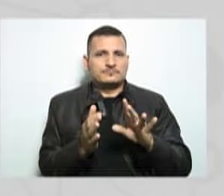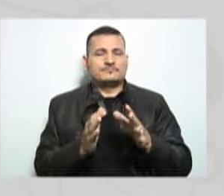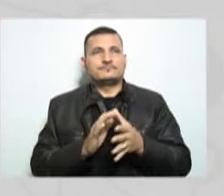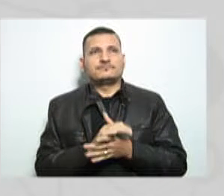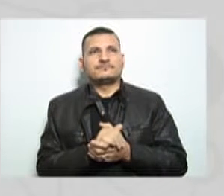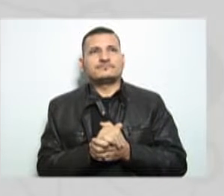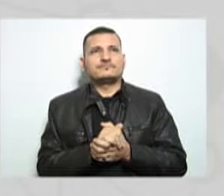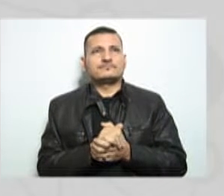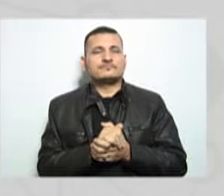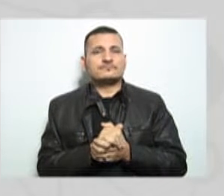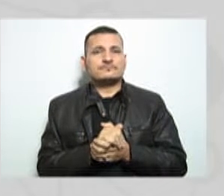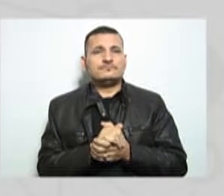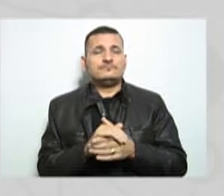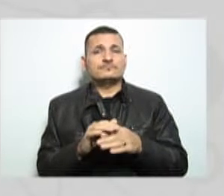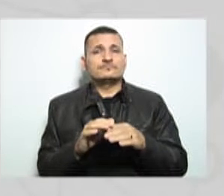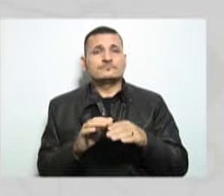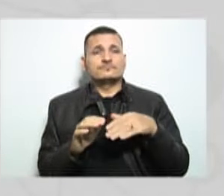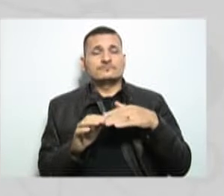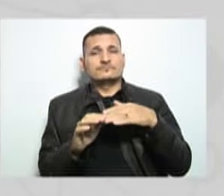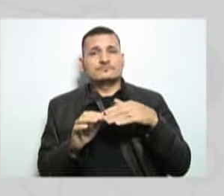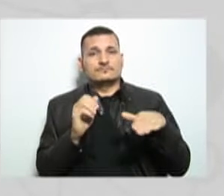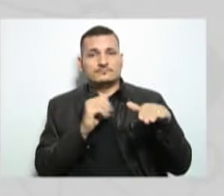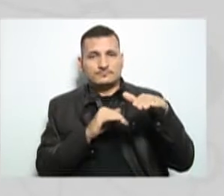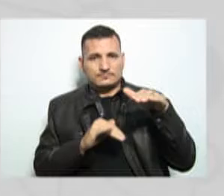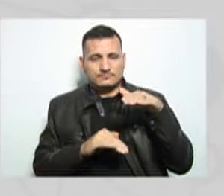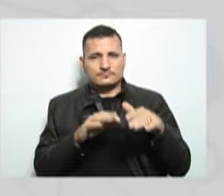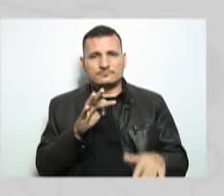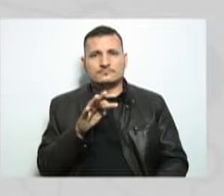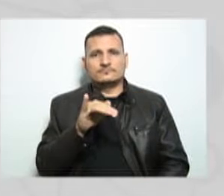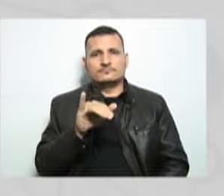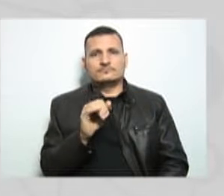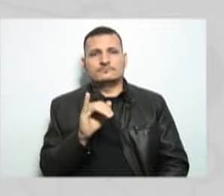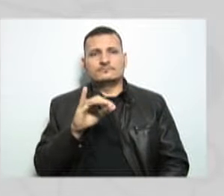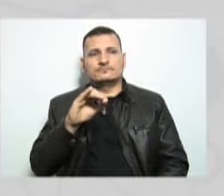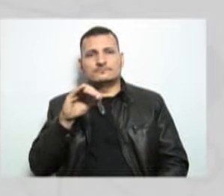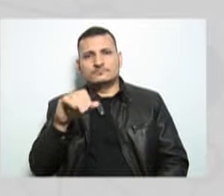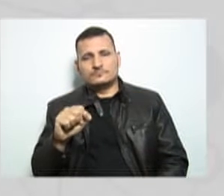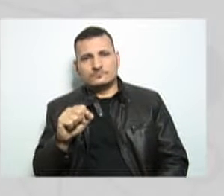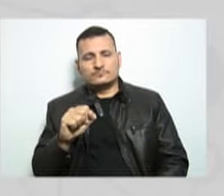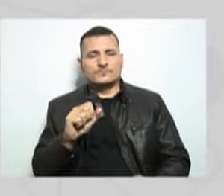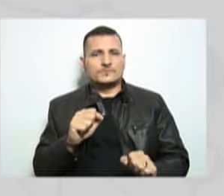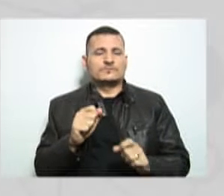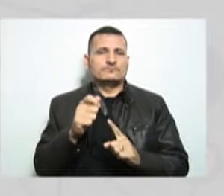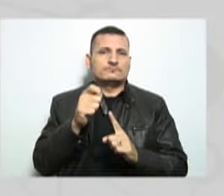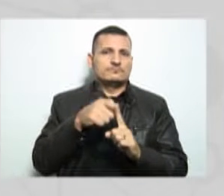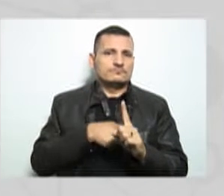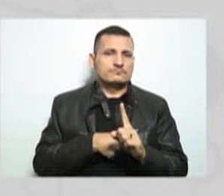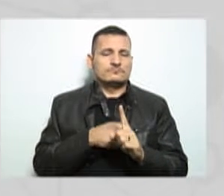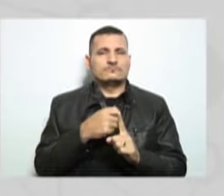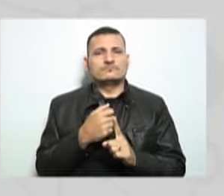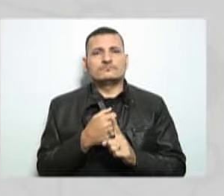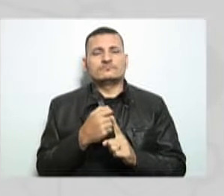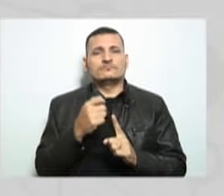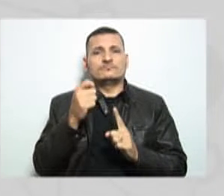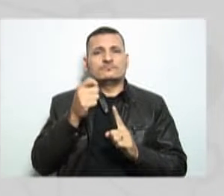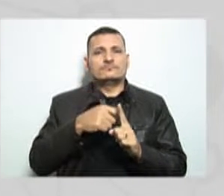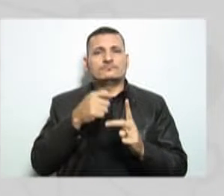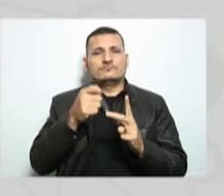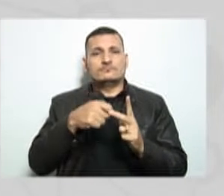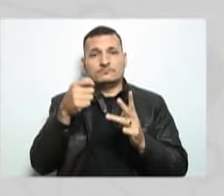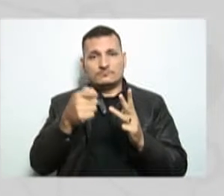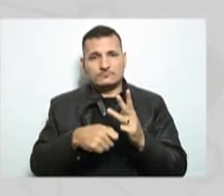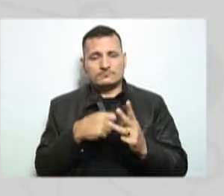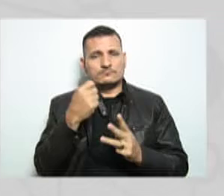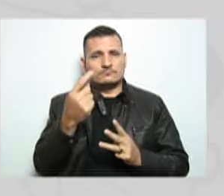estoques físicos em intervalos fixos, mensal, trimestral, semestral